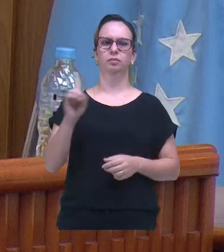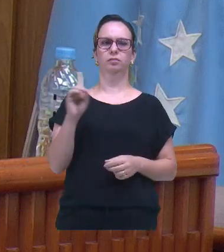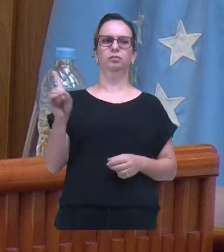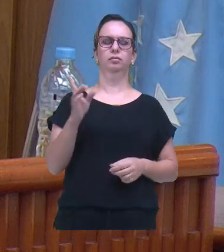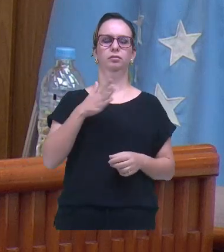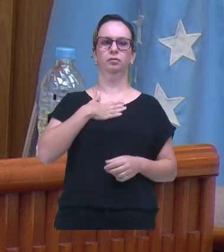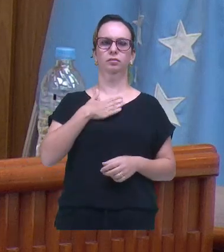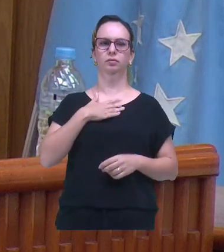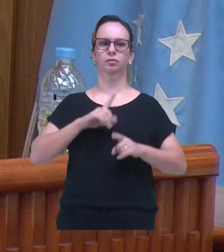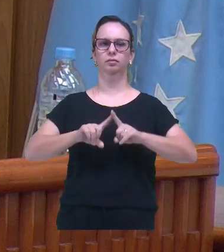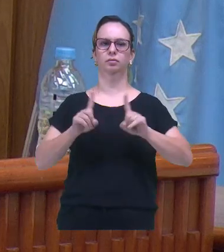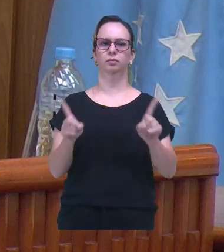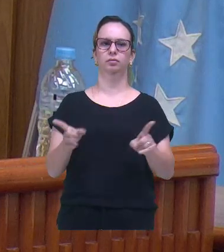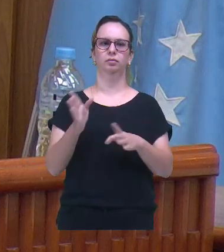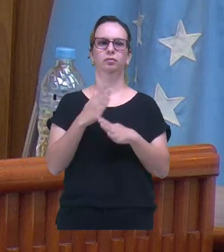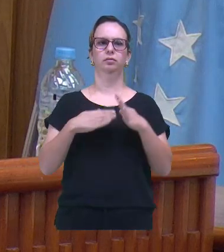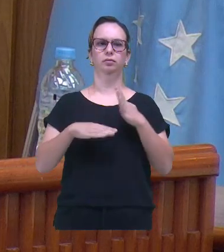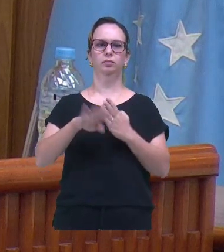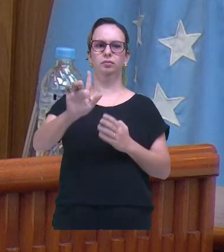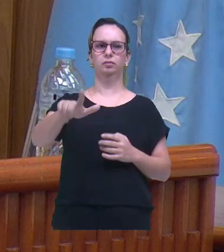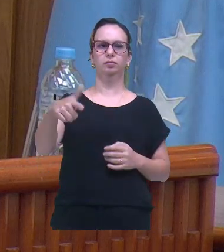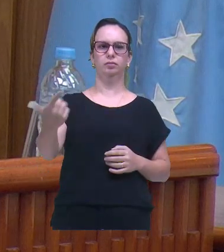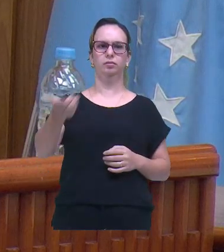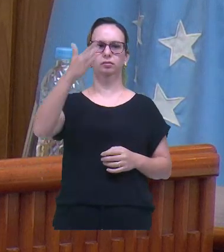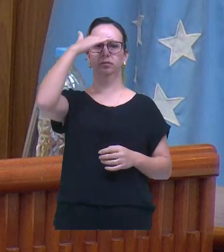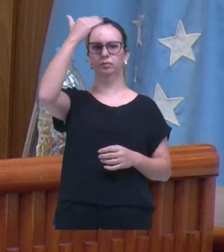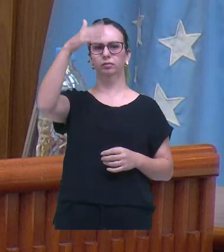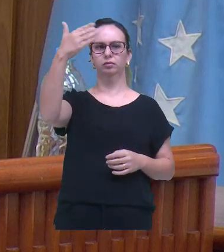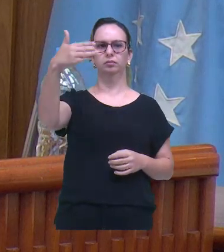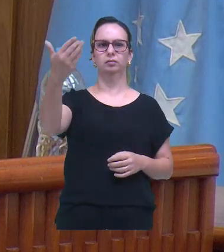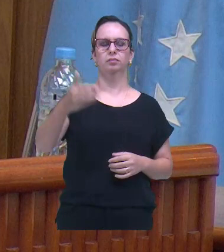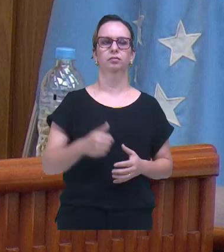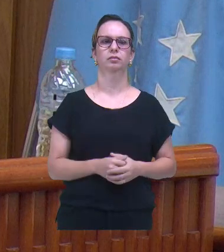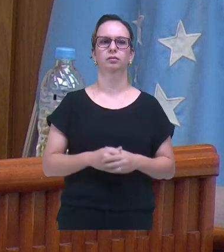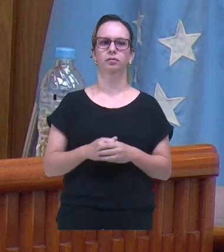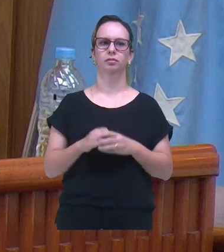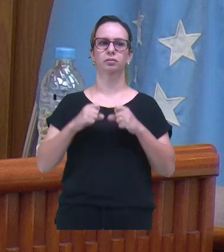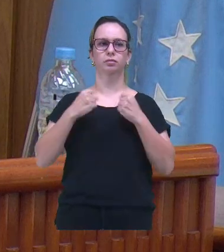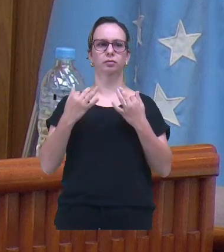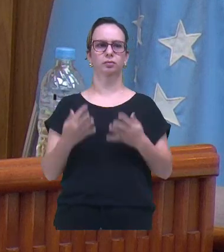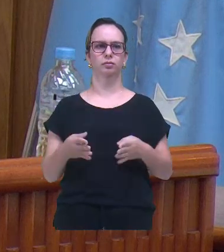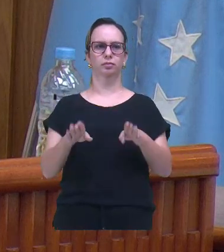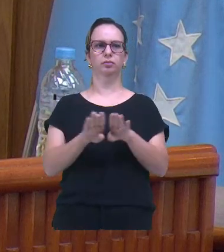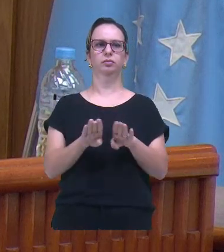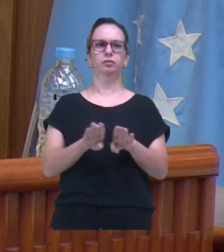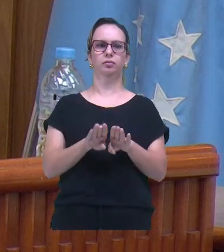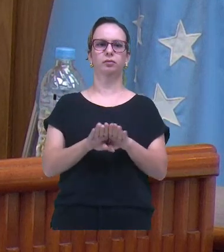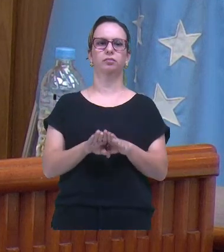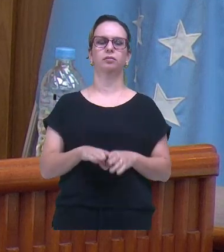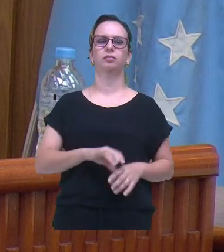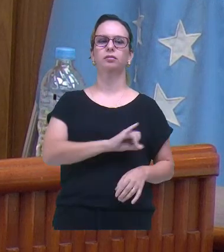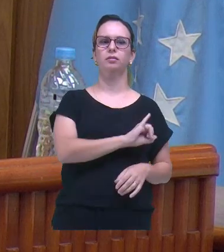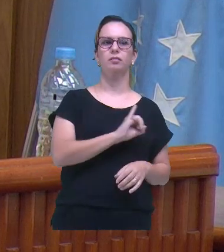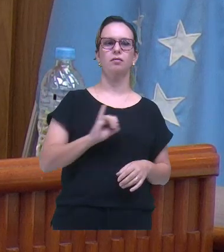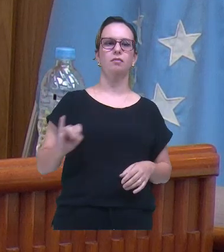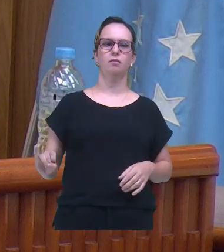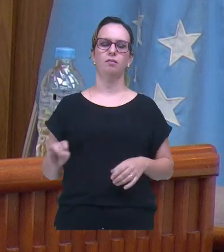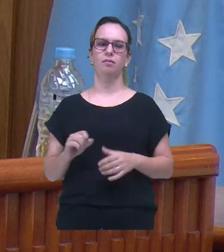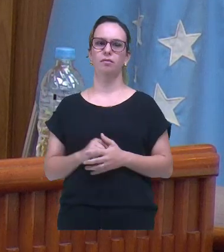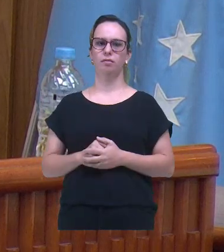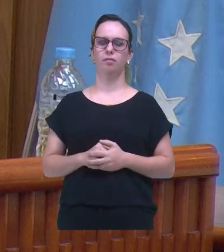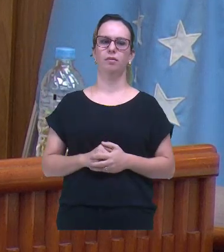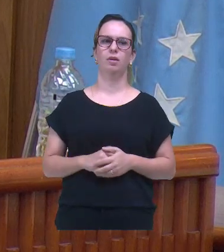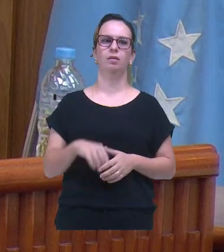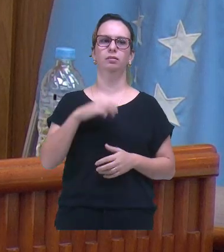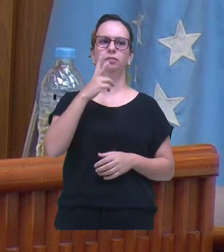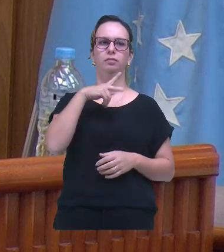mas como para todos os demais homenageados, os quais também quero cumprimentá-los e